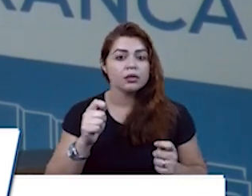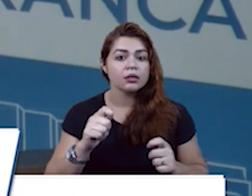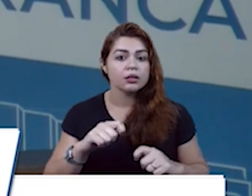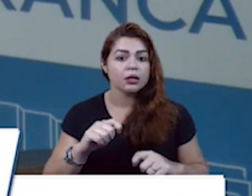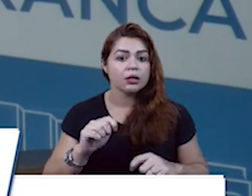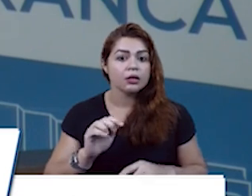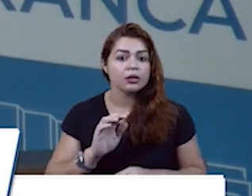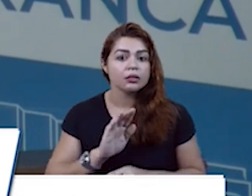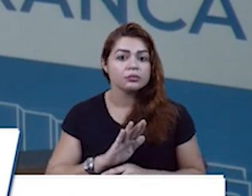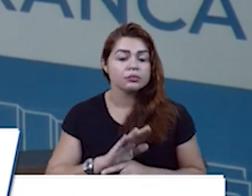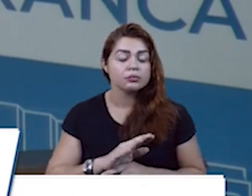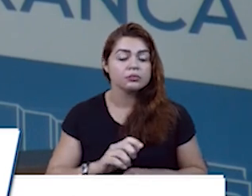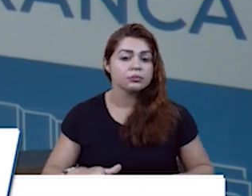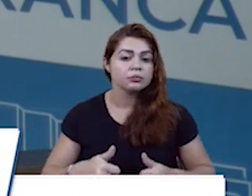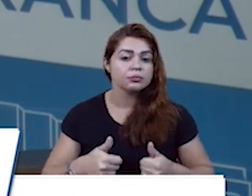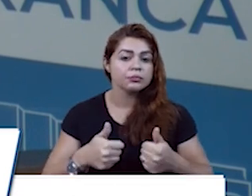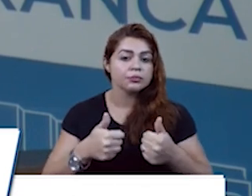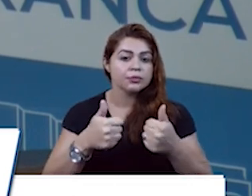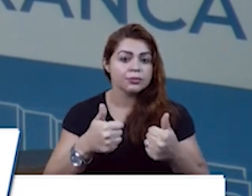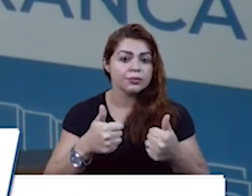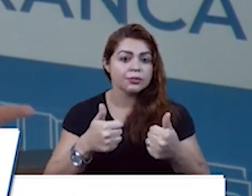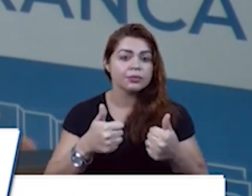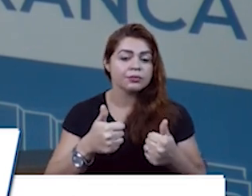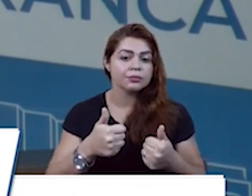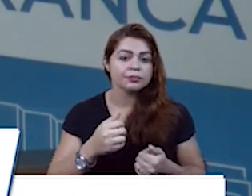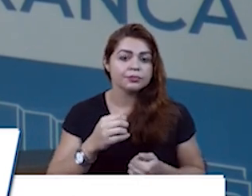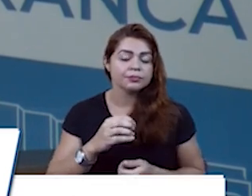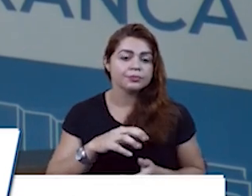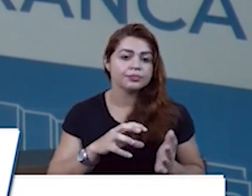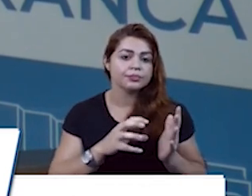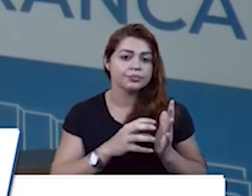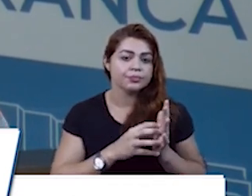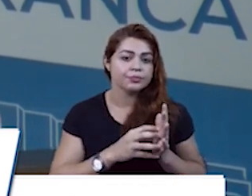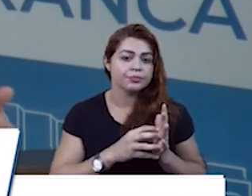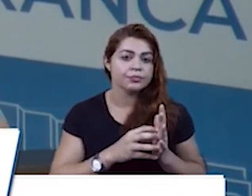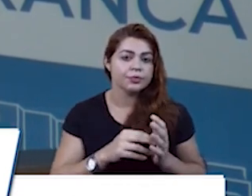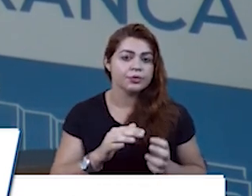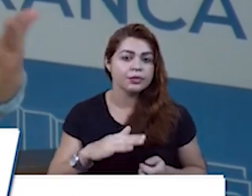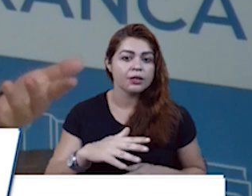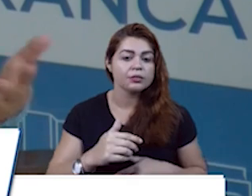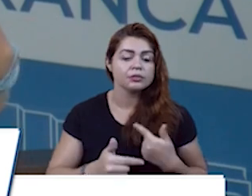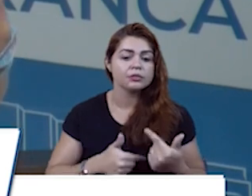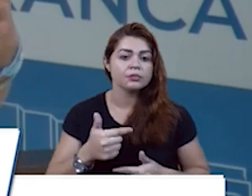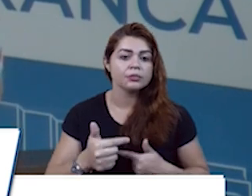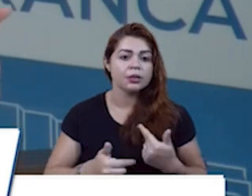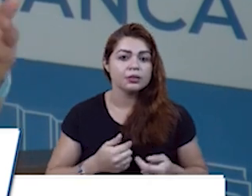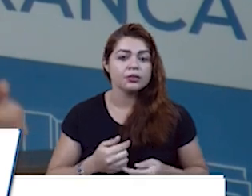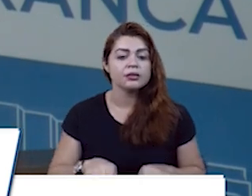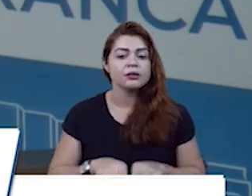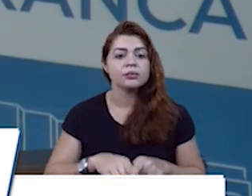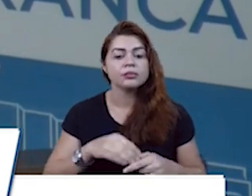aos vereadores, eu inclusive, para a gente também ajudar a trazer emendas, né, investimento